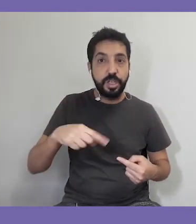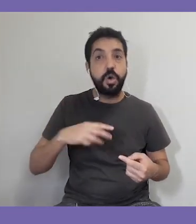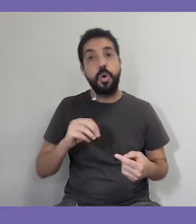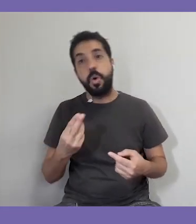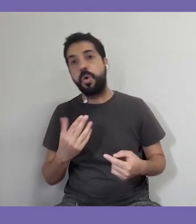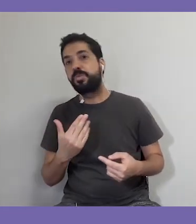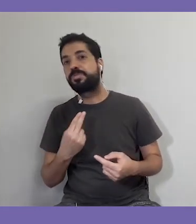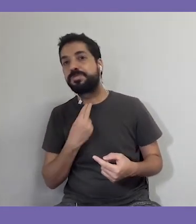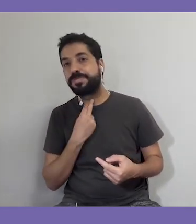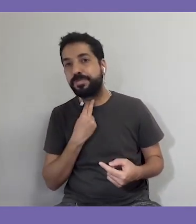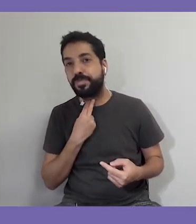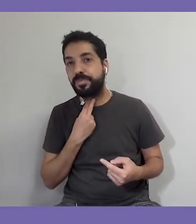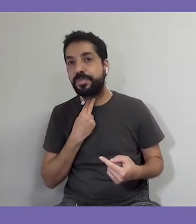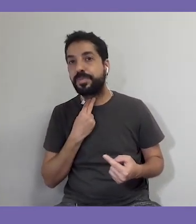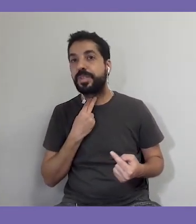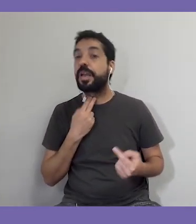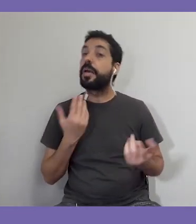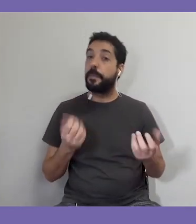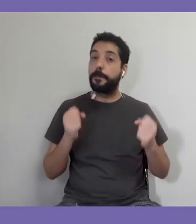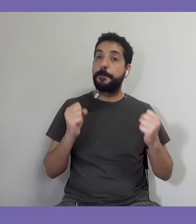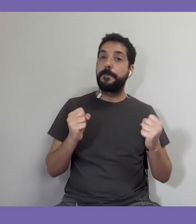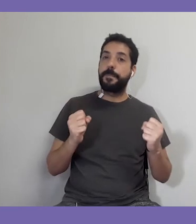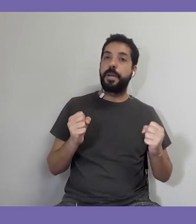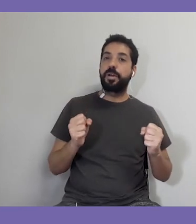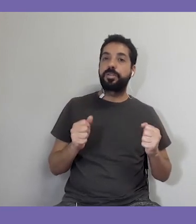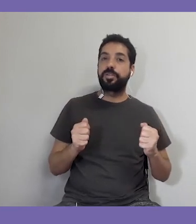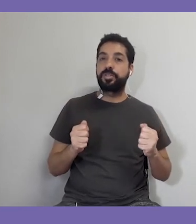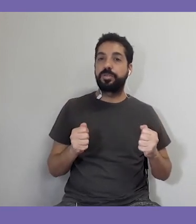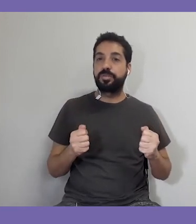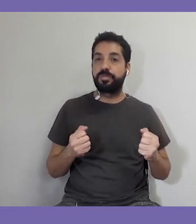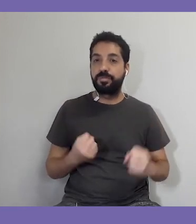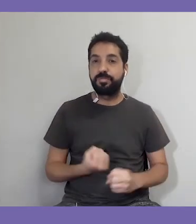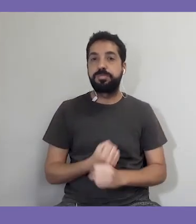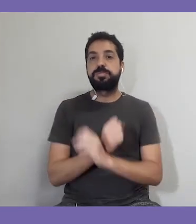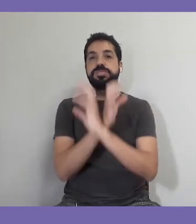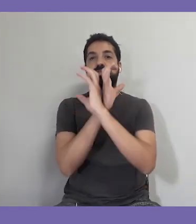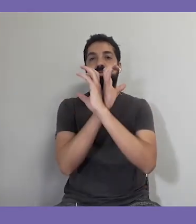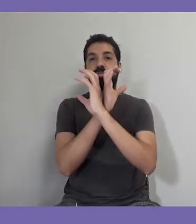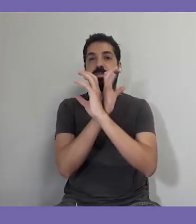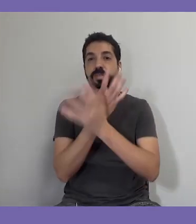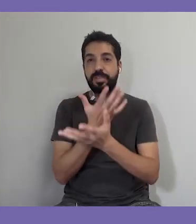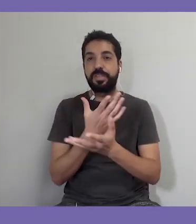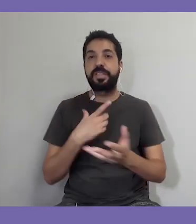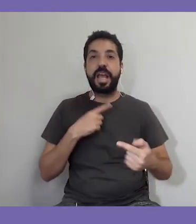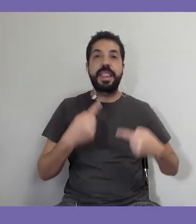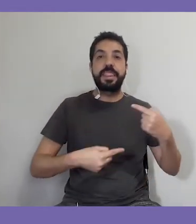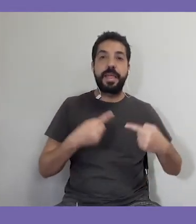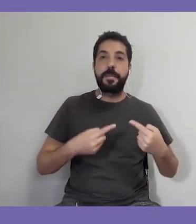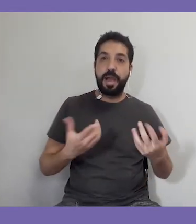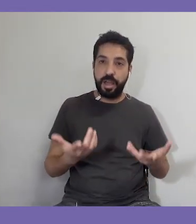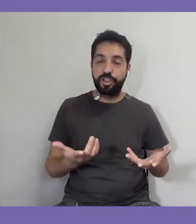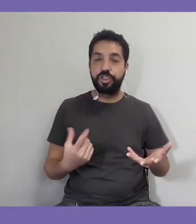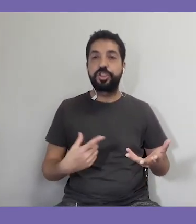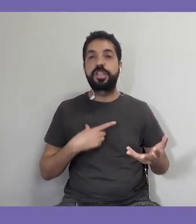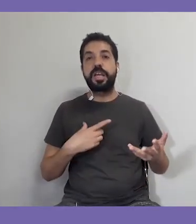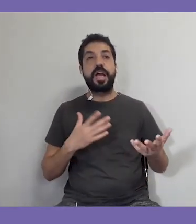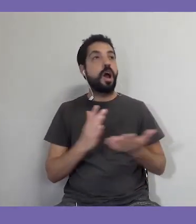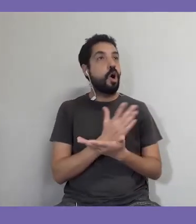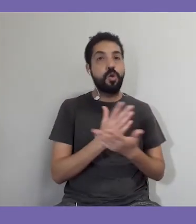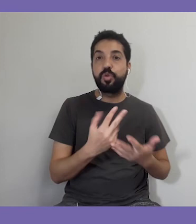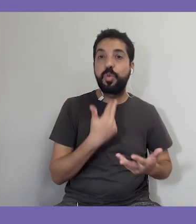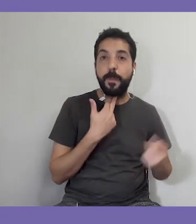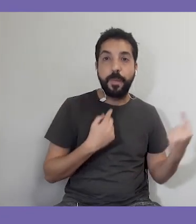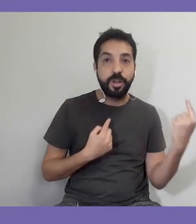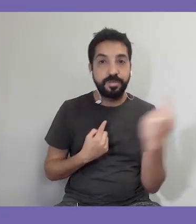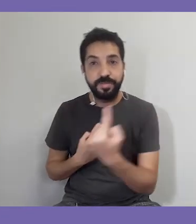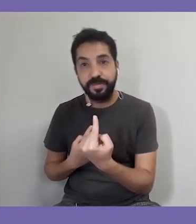puderem vir presencialmente, maravilha, mas de repente abrir uma possibilidade também de criar um debate híbrido, né? Para as pessoas que não estiverem